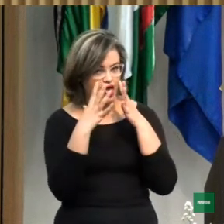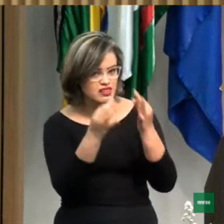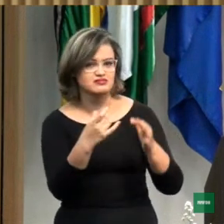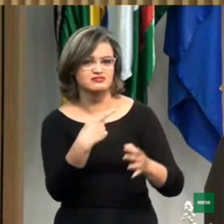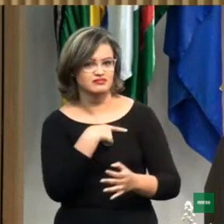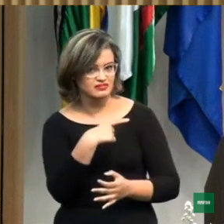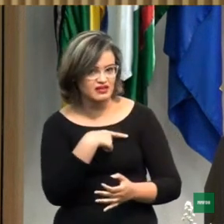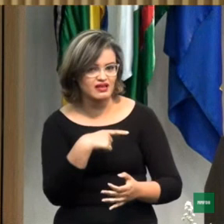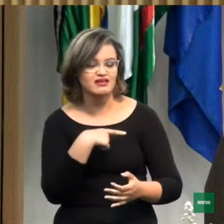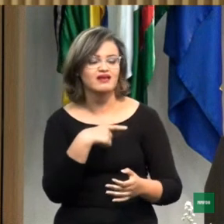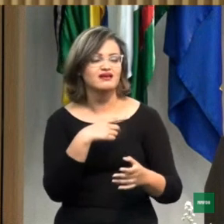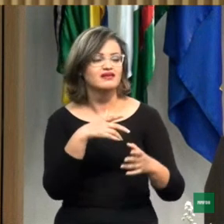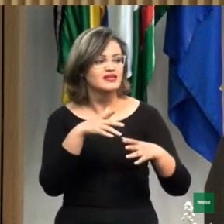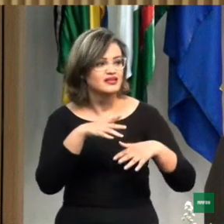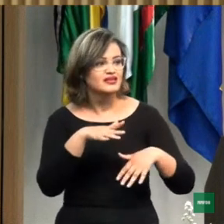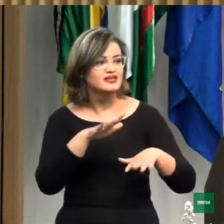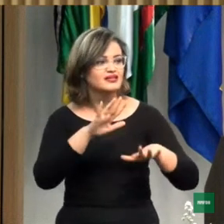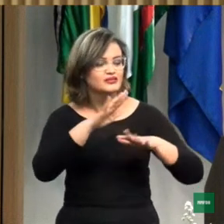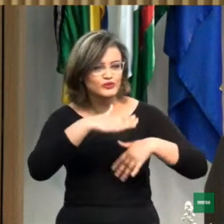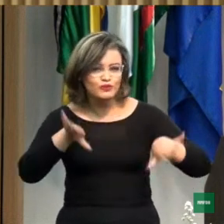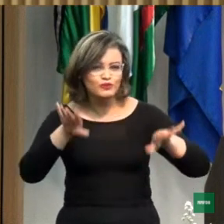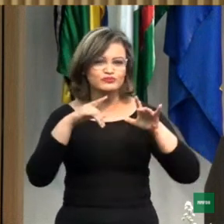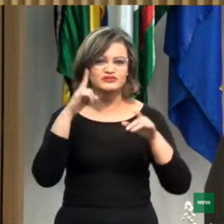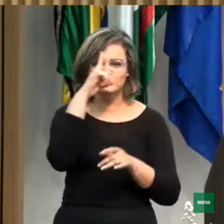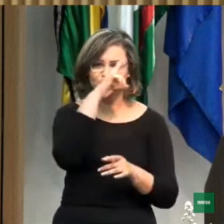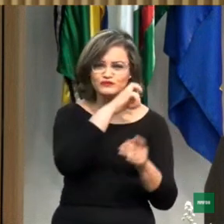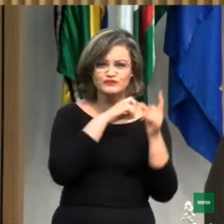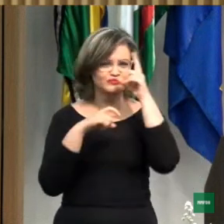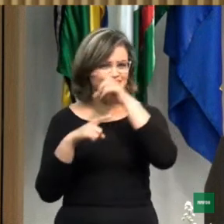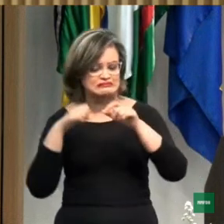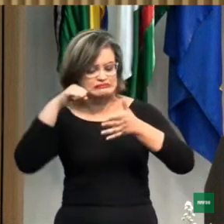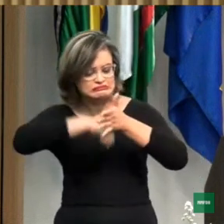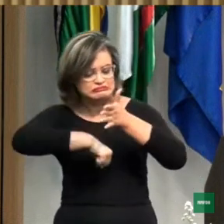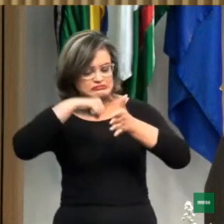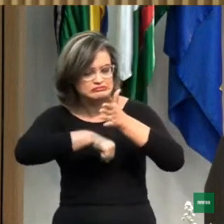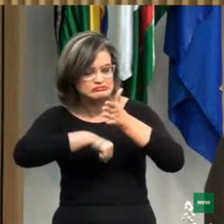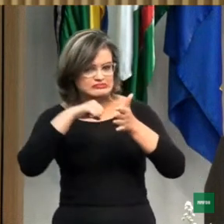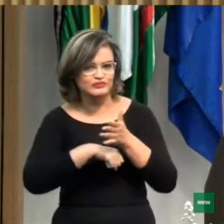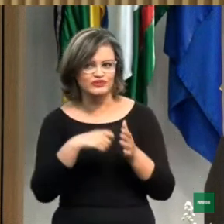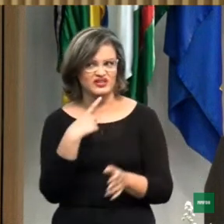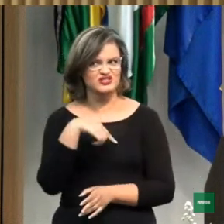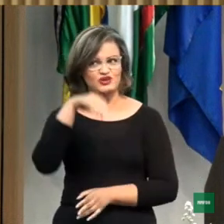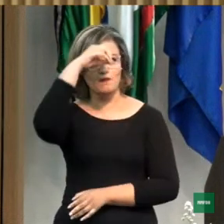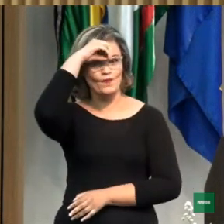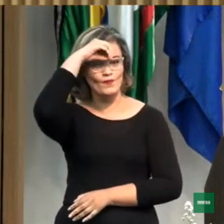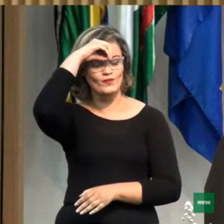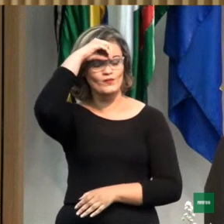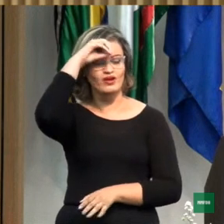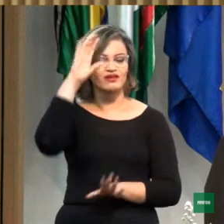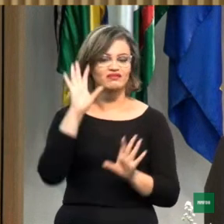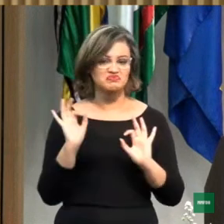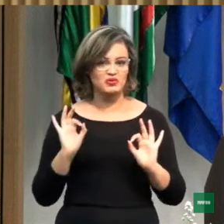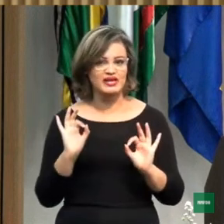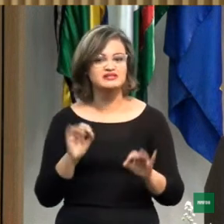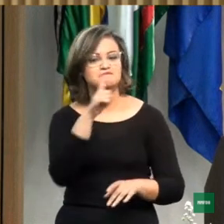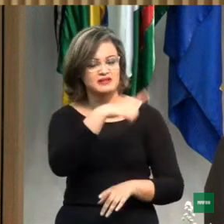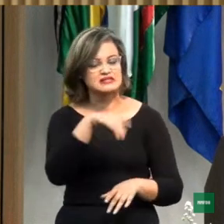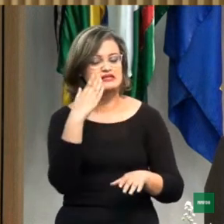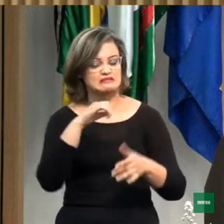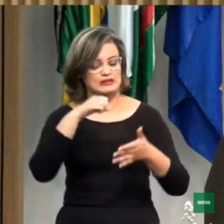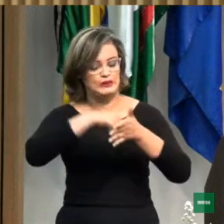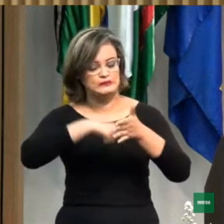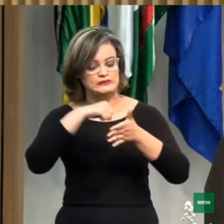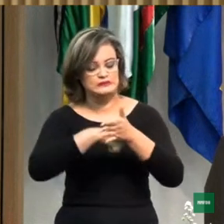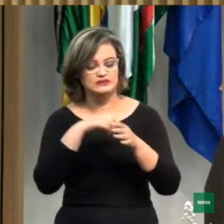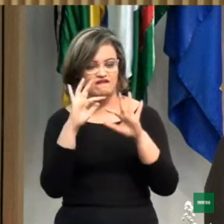essa dificuldade, essa luta que nós não conhecemos, né, e que se dedica também à sua família e se entrega para